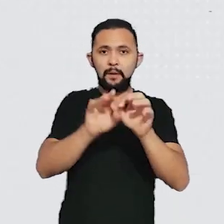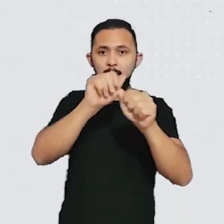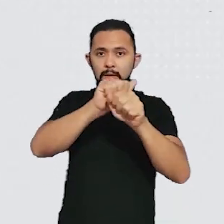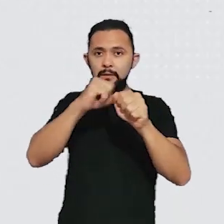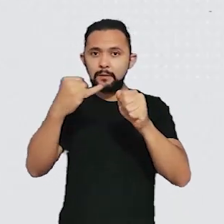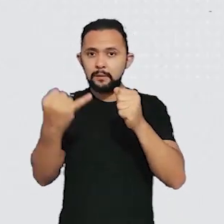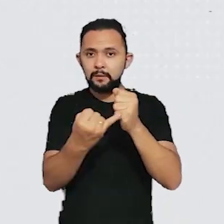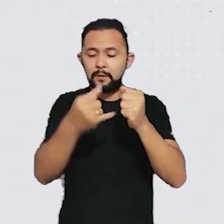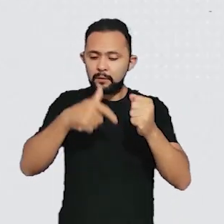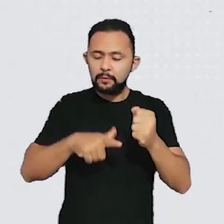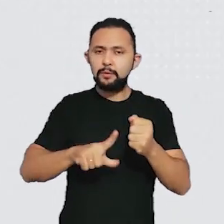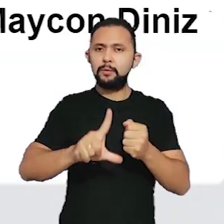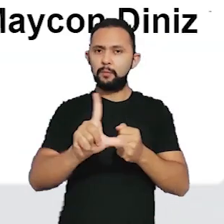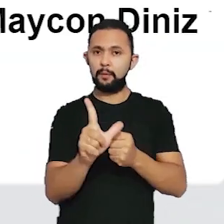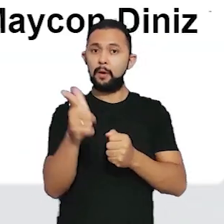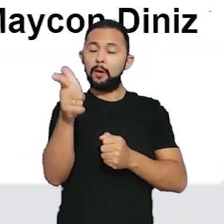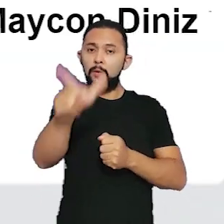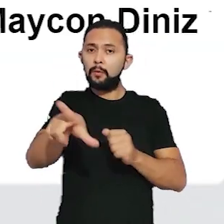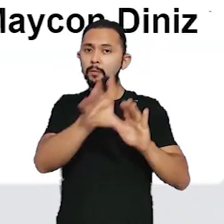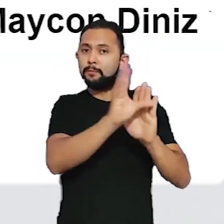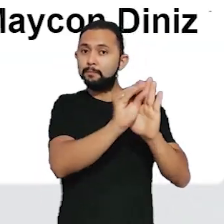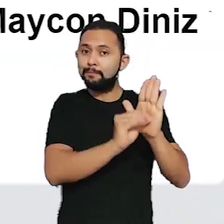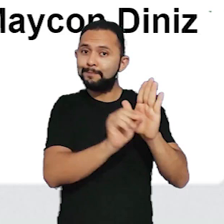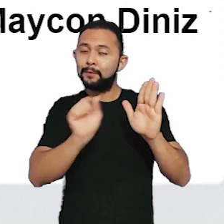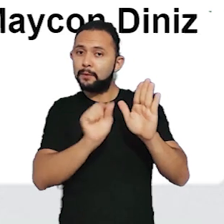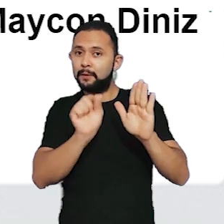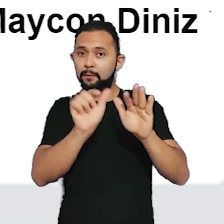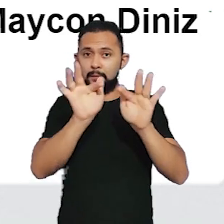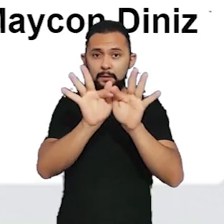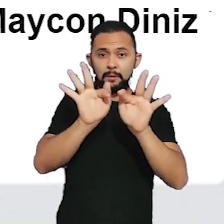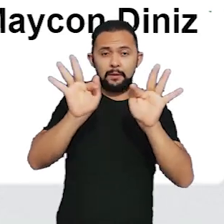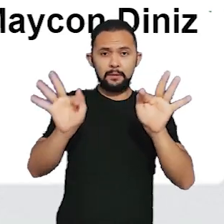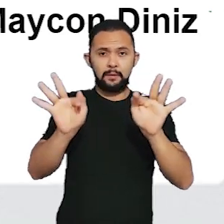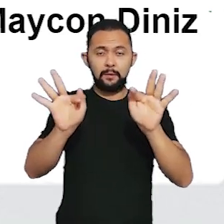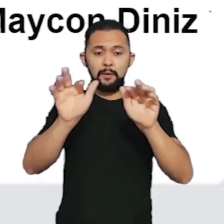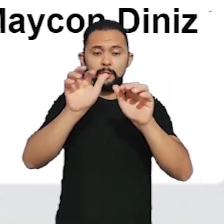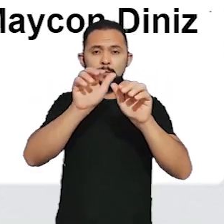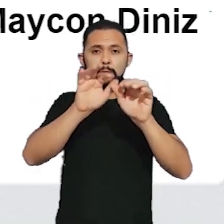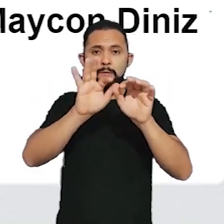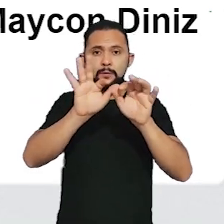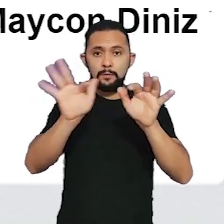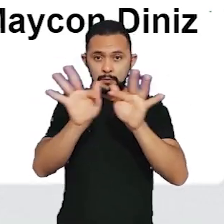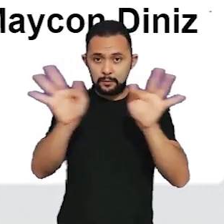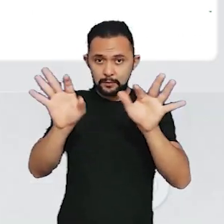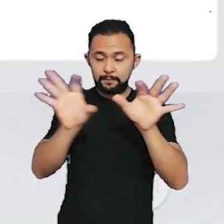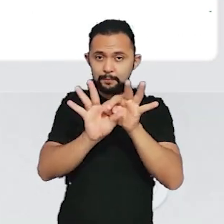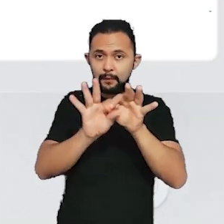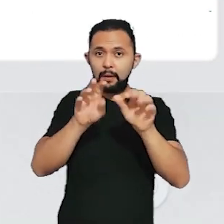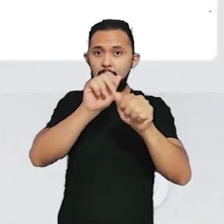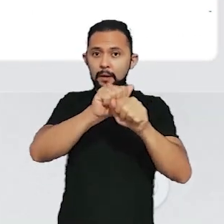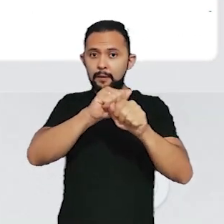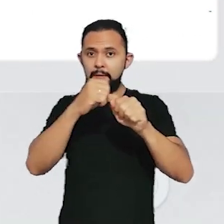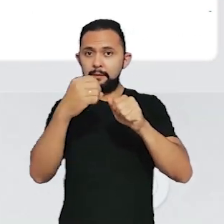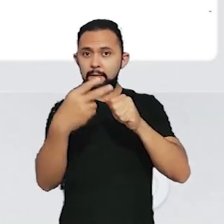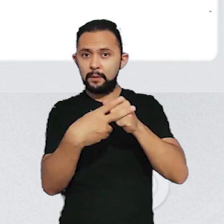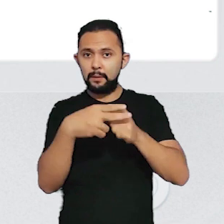período composto por subordinação, só que agora vamos estudar as orações subordinadas adverbiais, também? Tranquilo? Então pegue